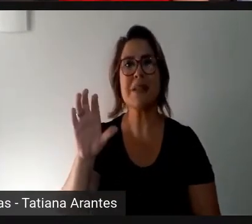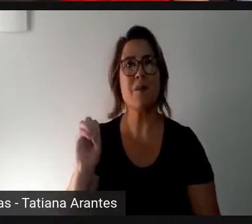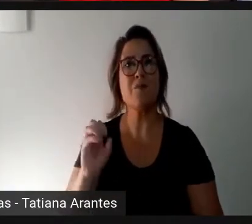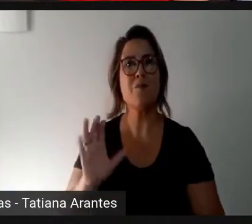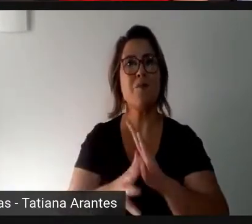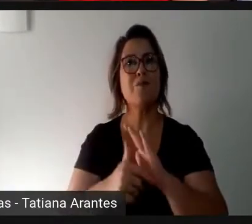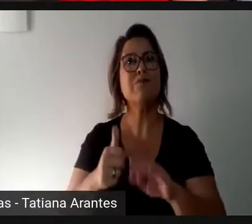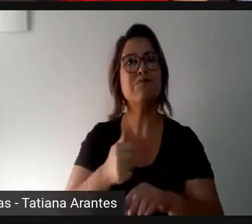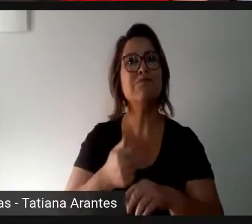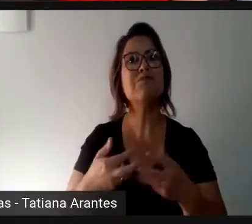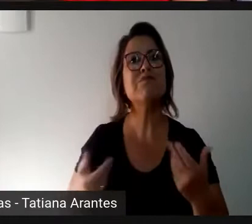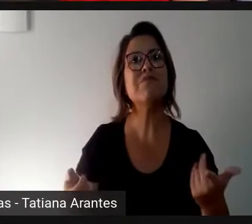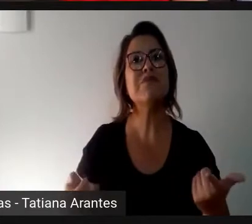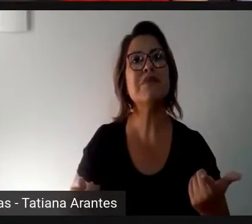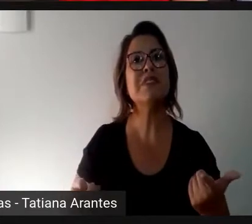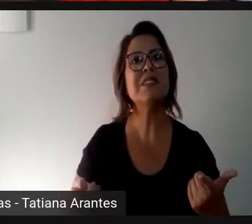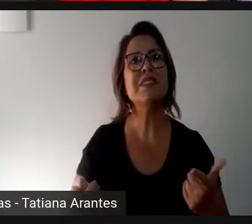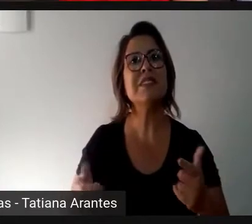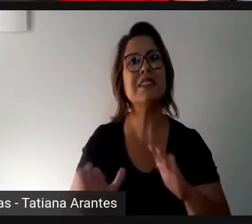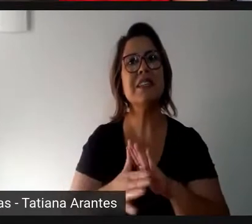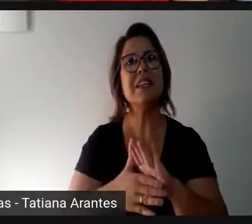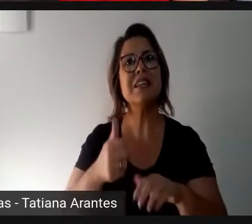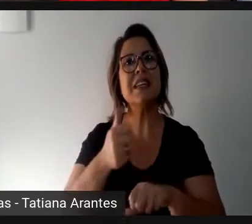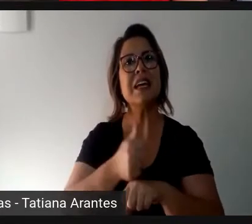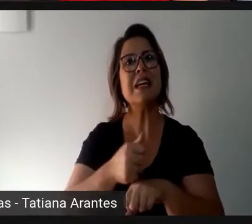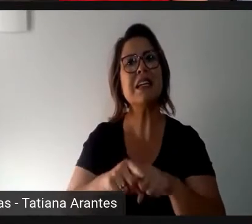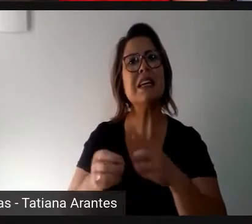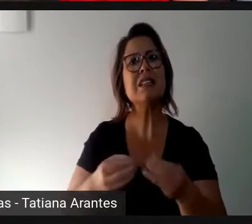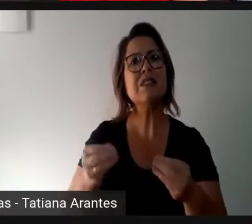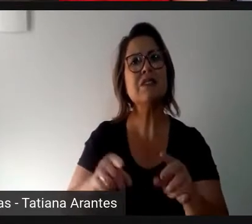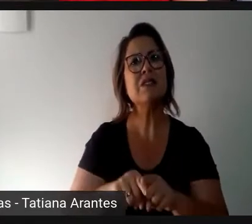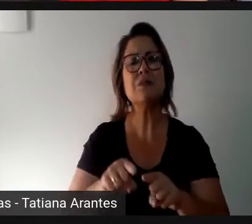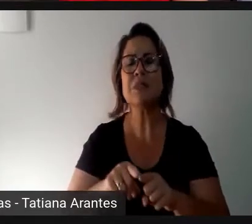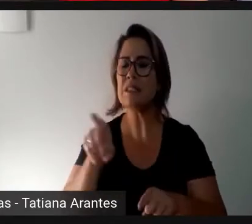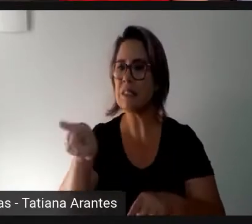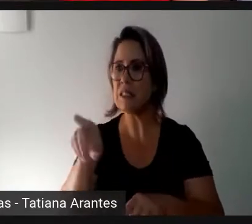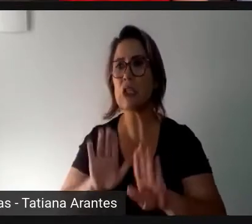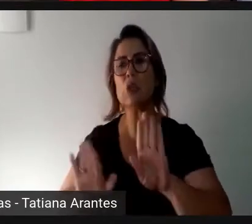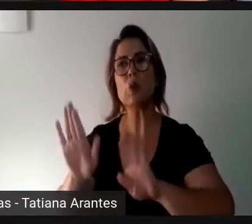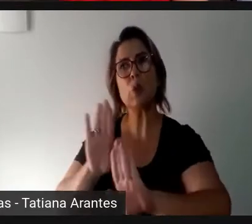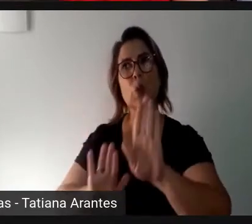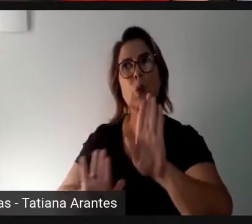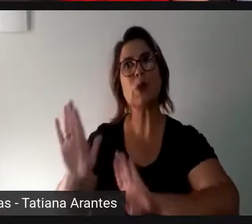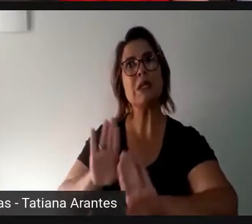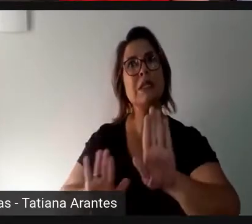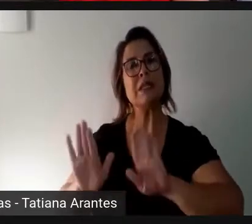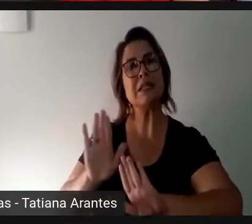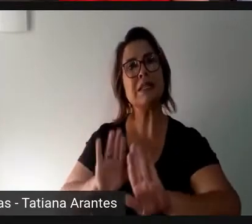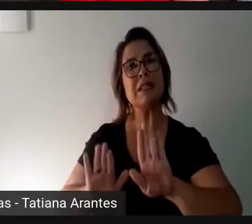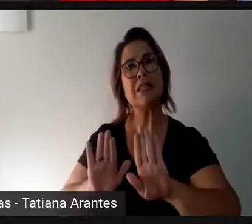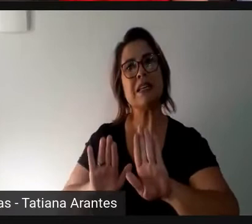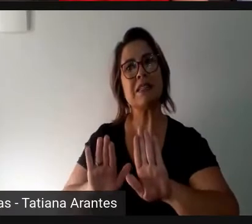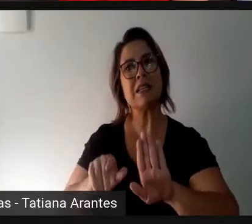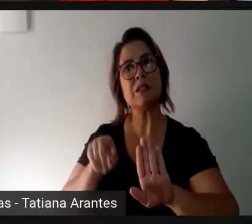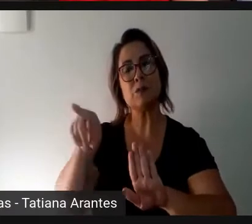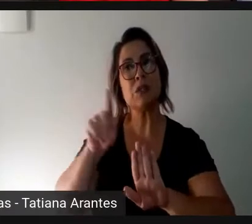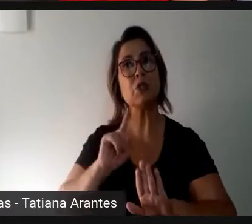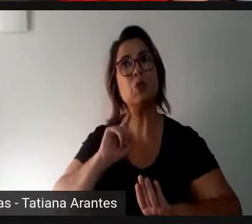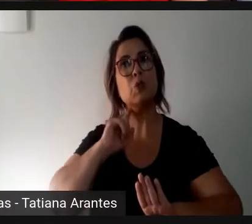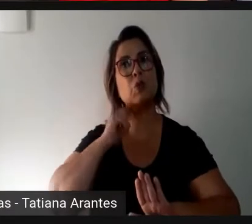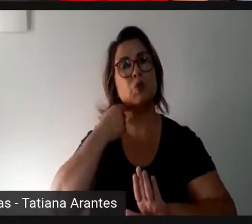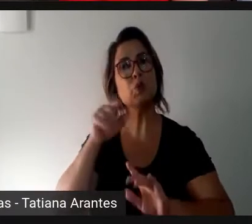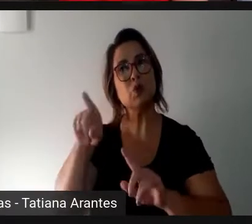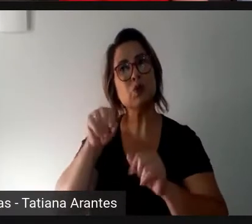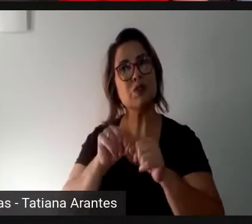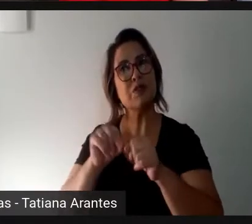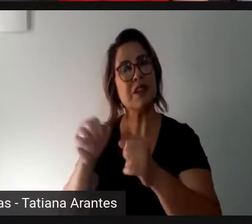fala assim, ô, empresa, você quer contratar com a administração pública? Cuidado, não vai fazer nada ruim não, hein? Porque se você for pegar cometendo atos ilícitos